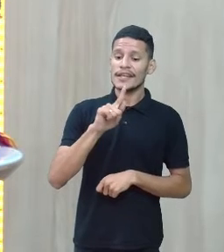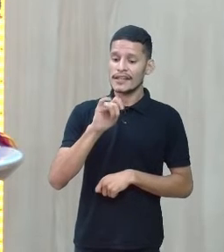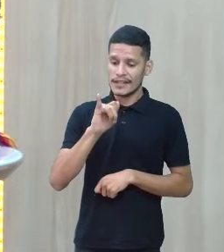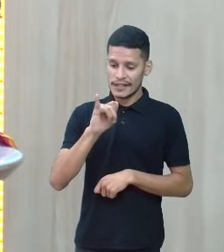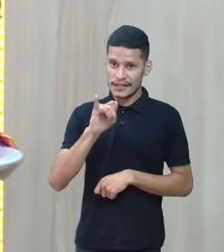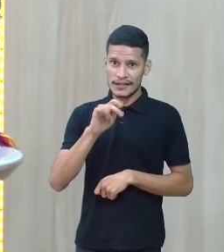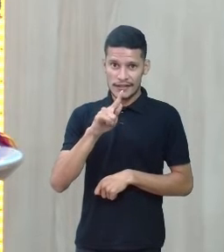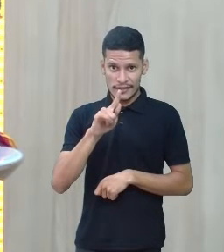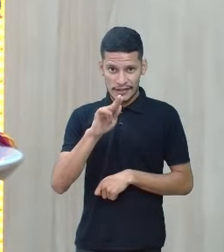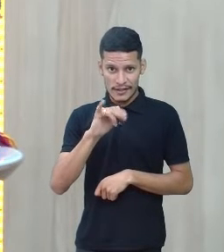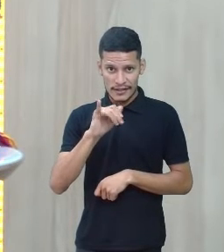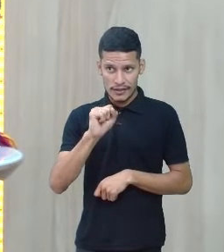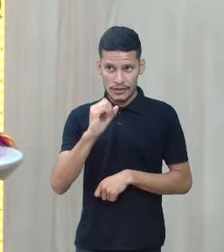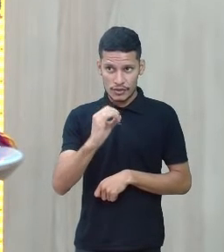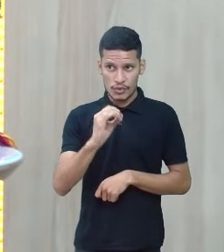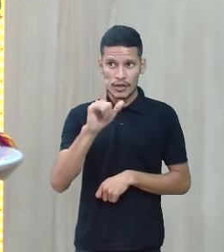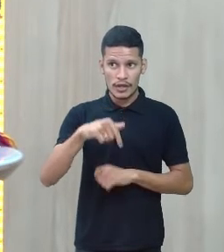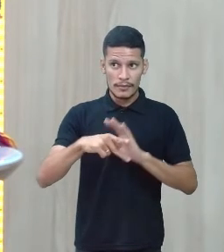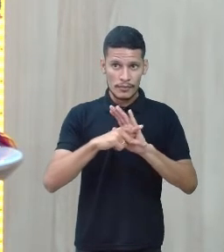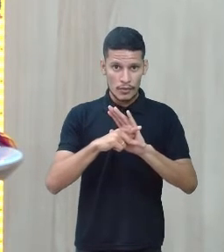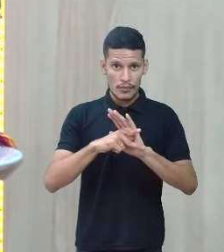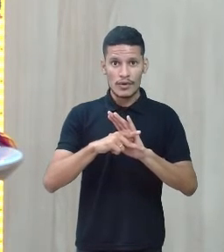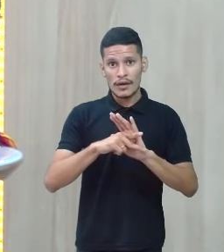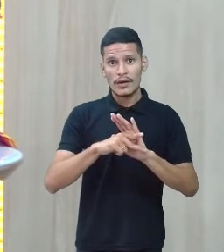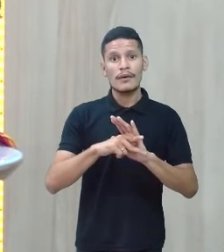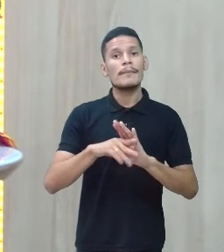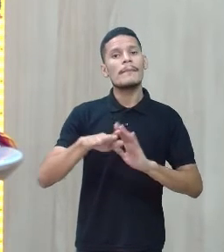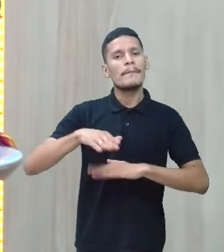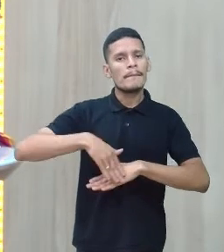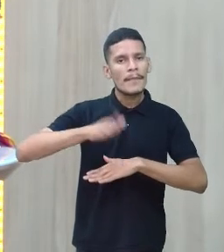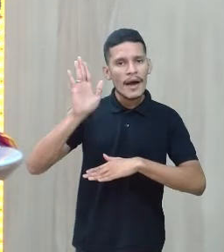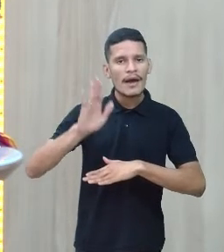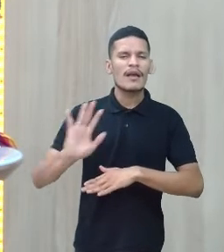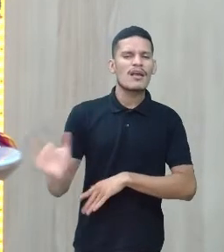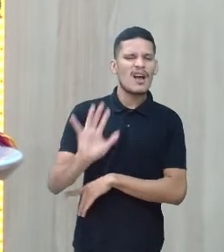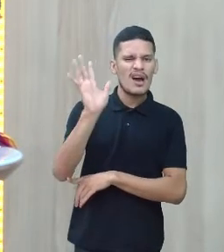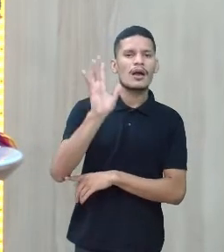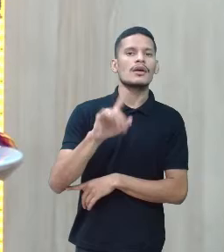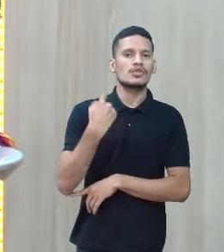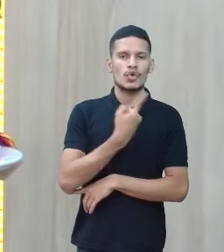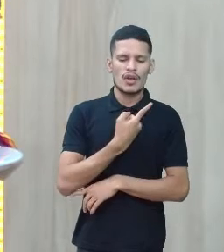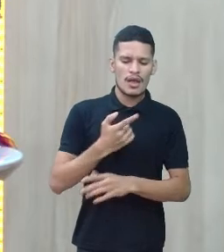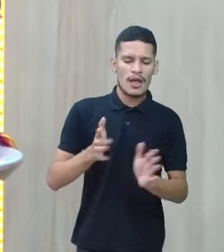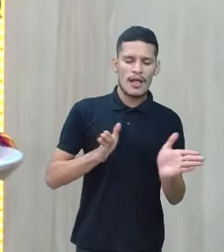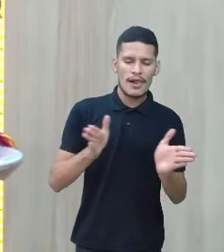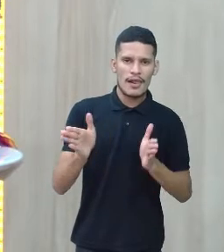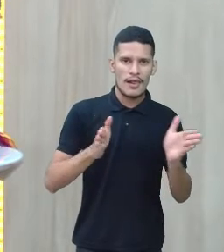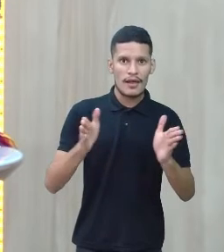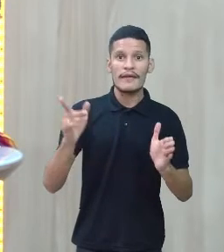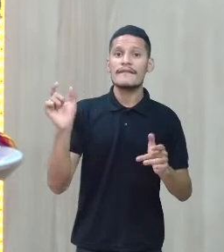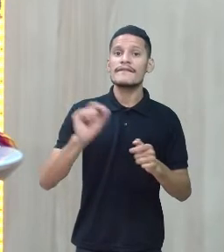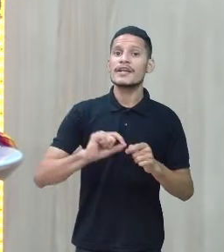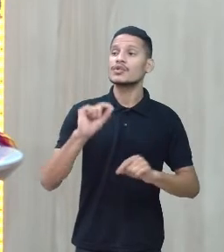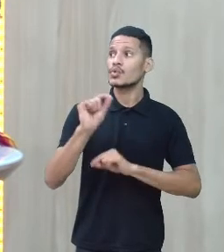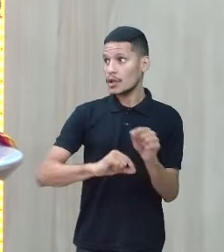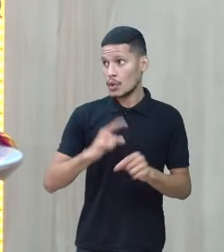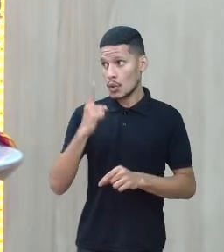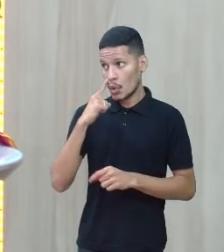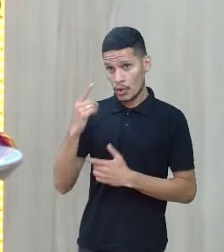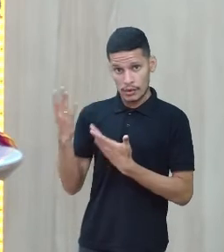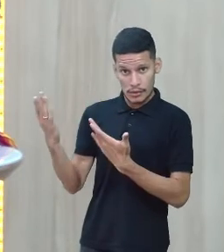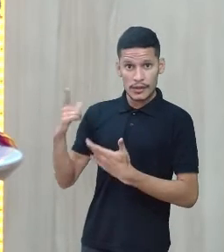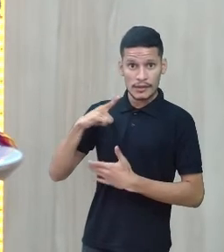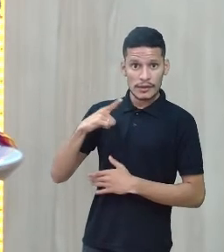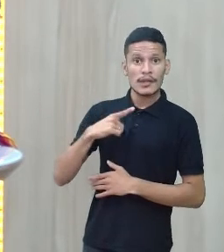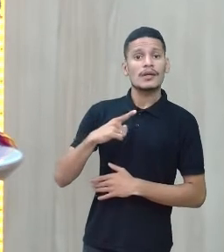é um pouco mais cara. Isso aqui é tudo acessível. A gente fez com... Uma delas a gente fez com uma